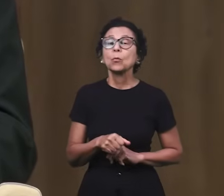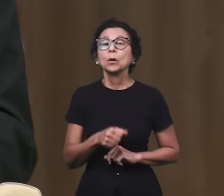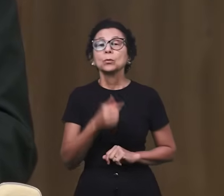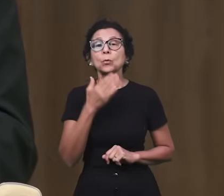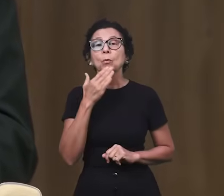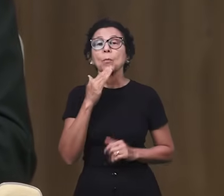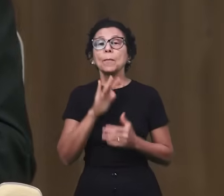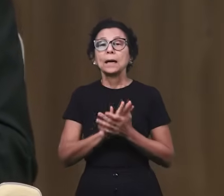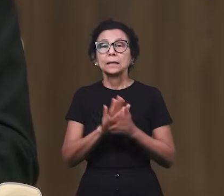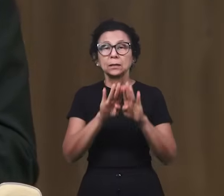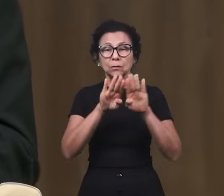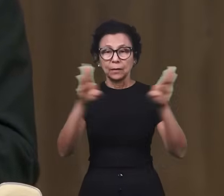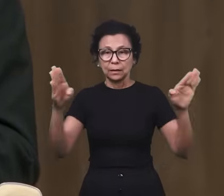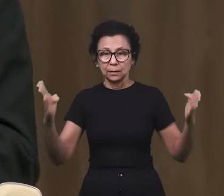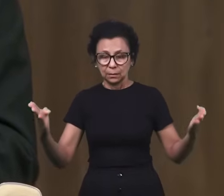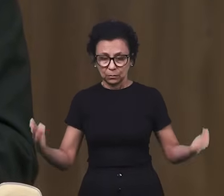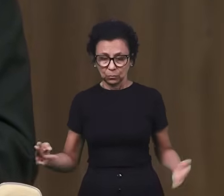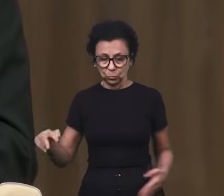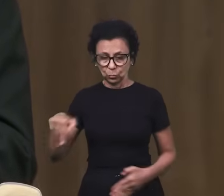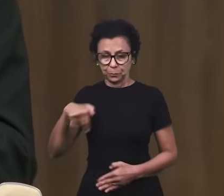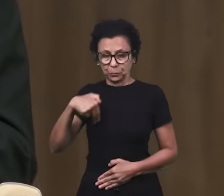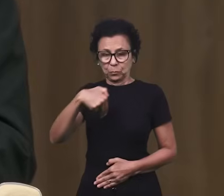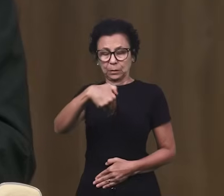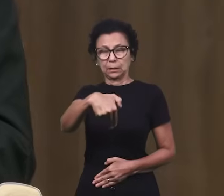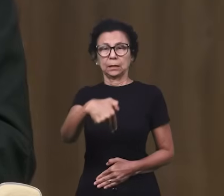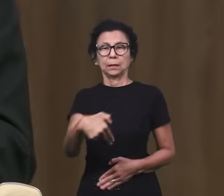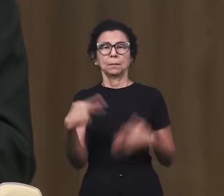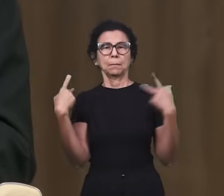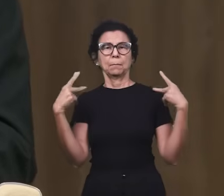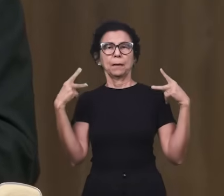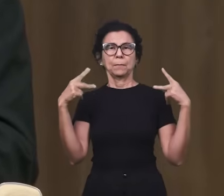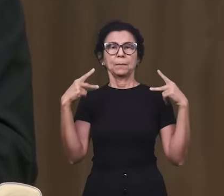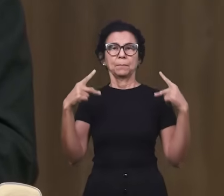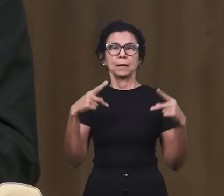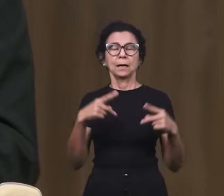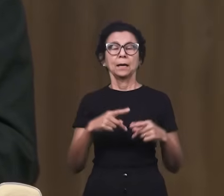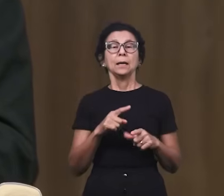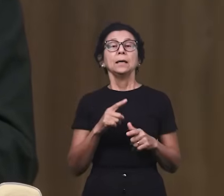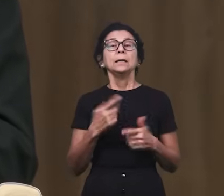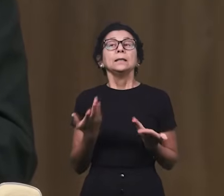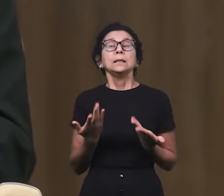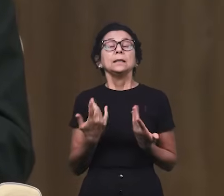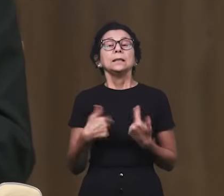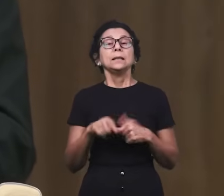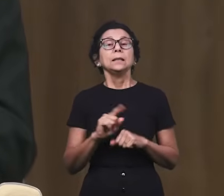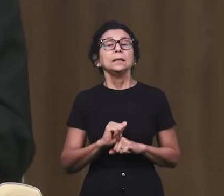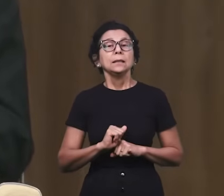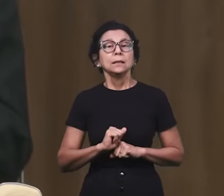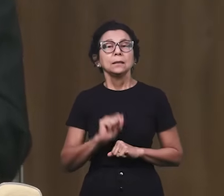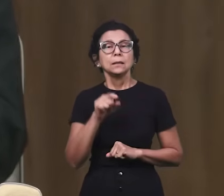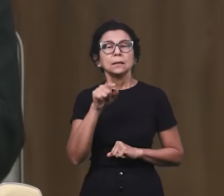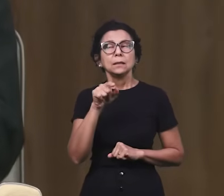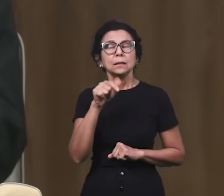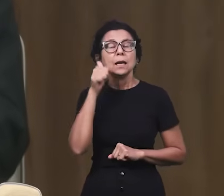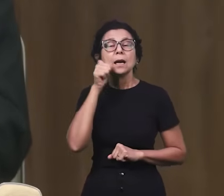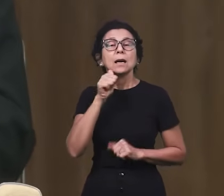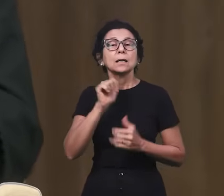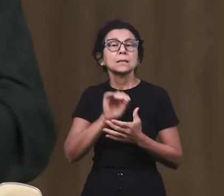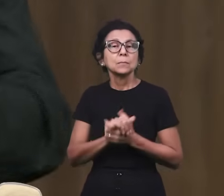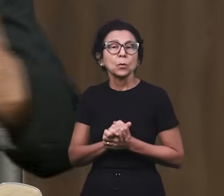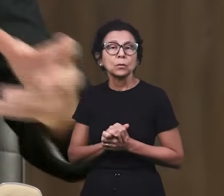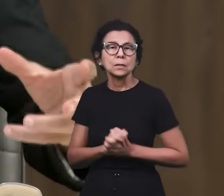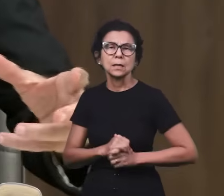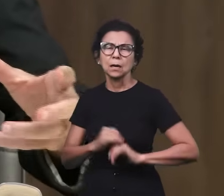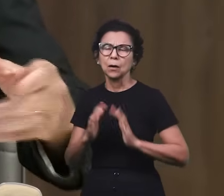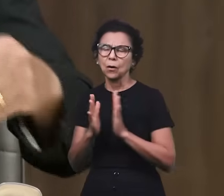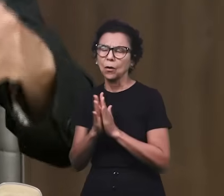onde? Na retaguarda. Senhor, guarda, Senhor, dá a palavra, Senhor, preserva, Senhor, dá graça. Não é verdade? Quando a sua esposa